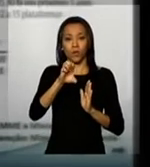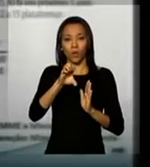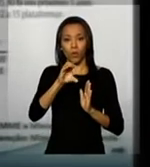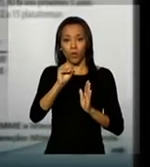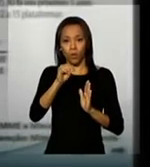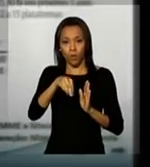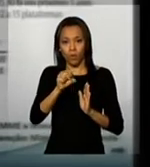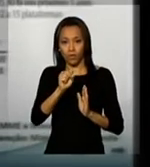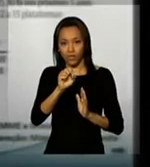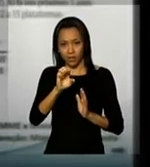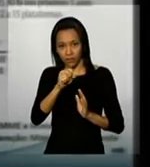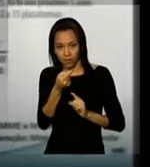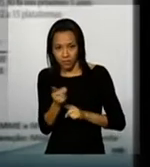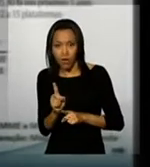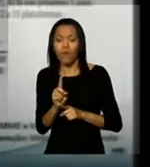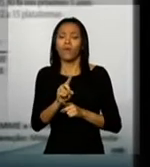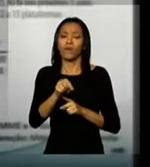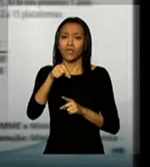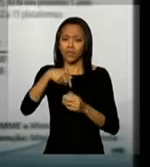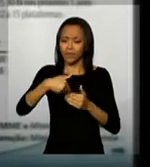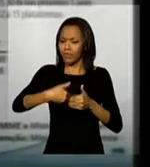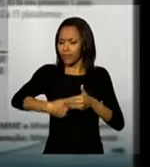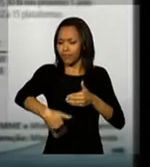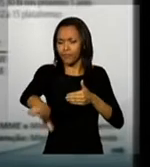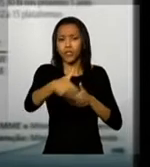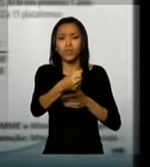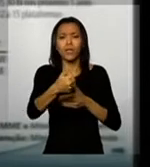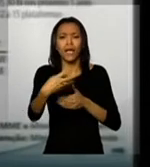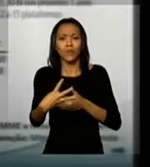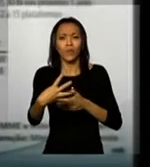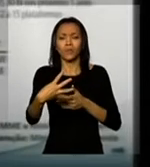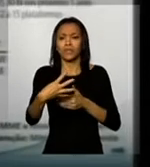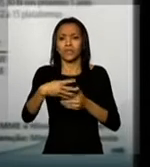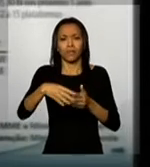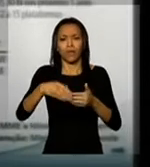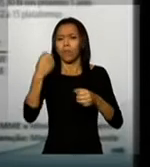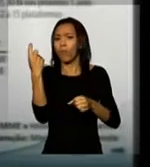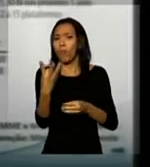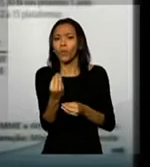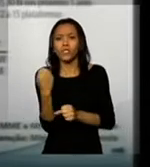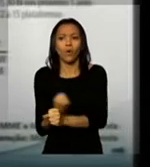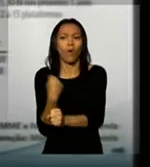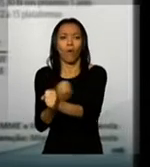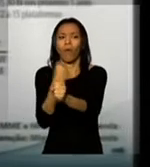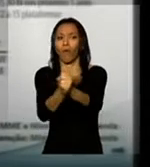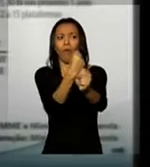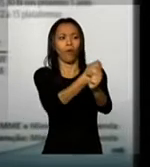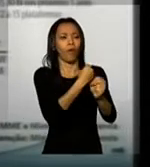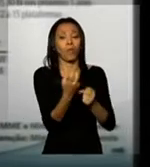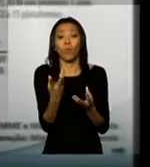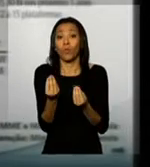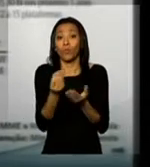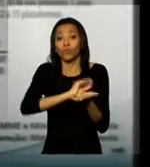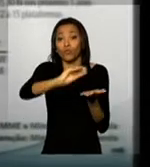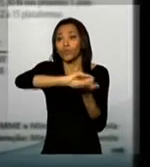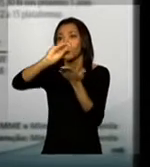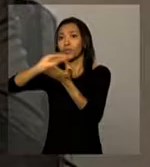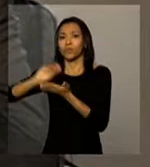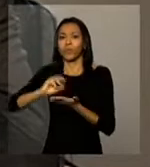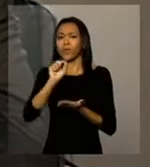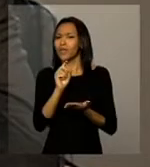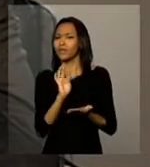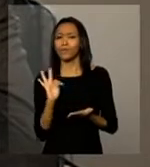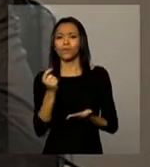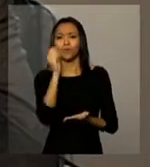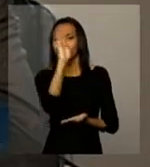em 2014 em muitas obras, em muitos investimentos a serem feitos em todo o Brasil. Esse programa